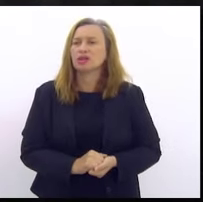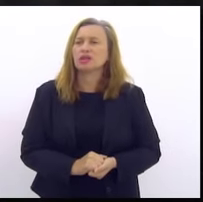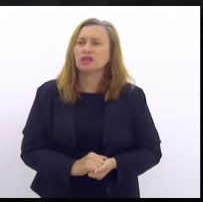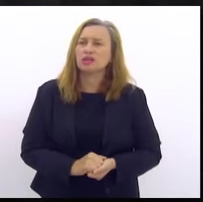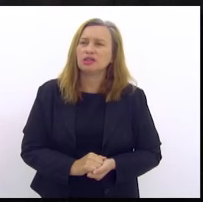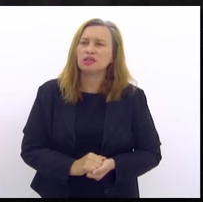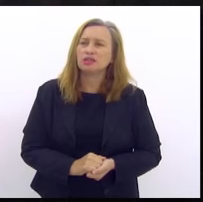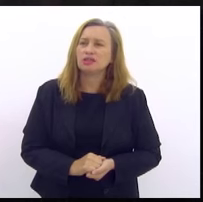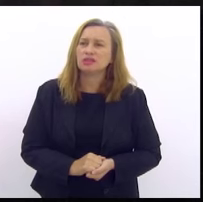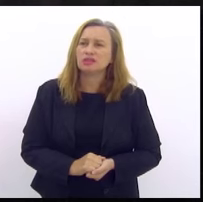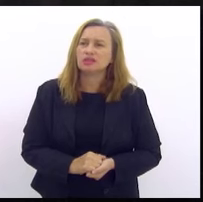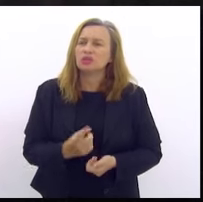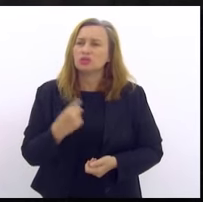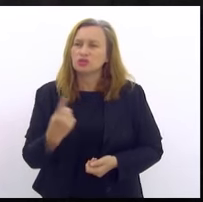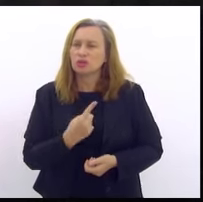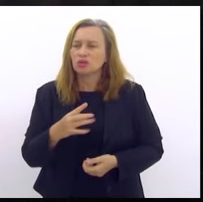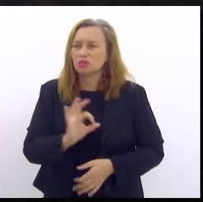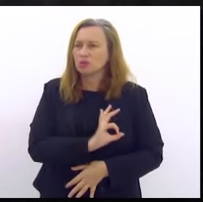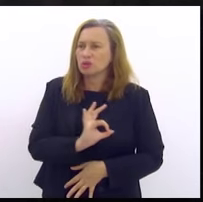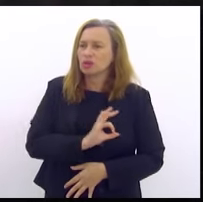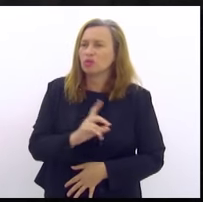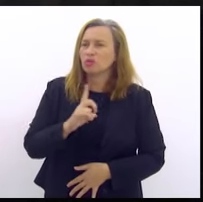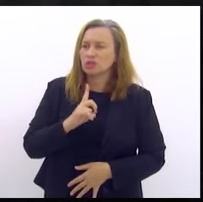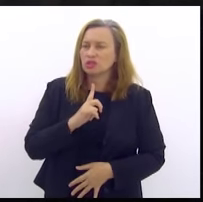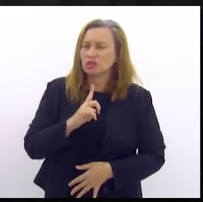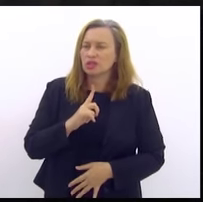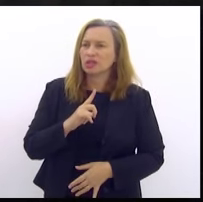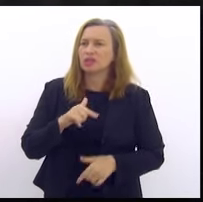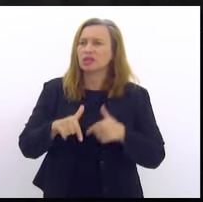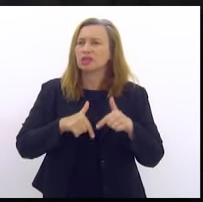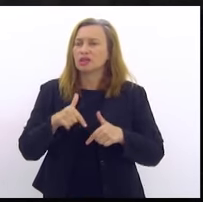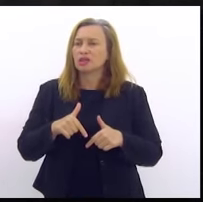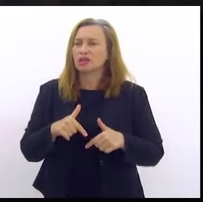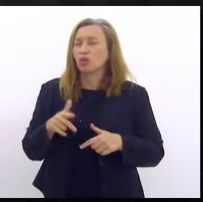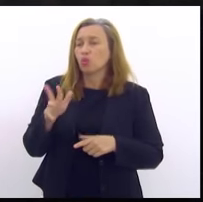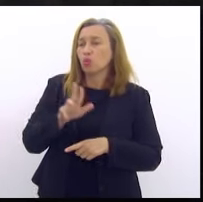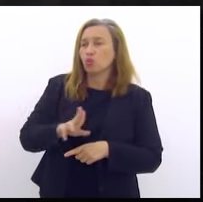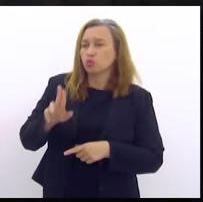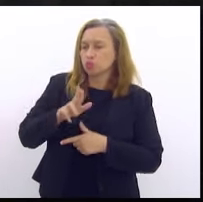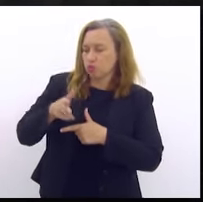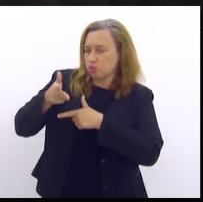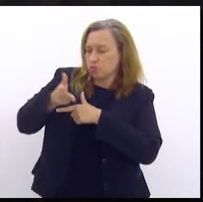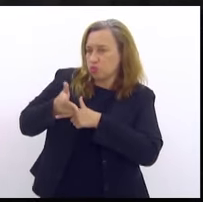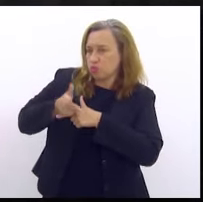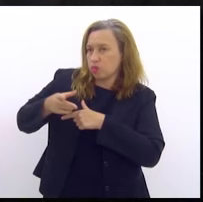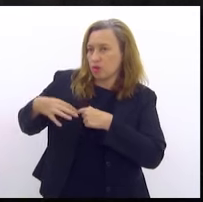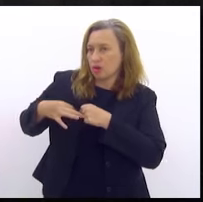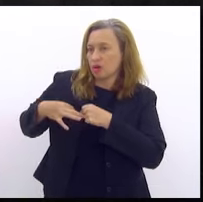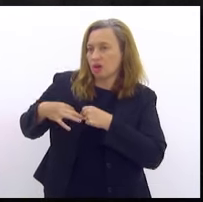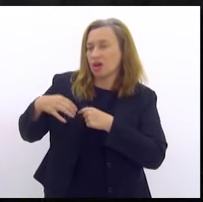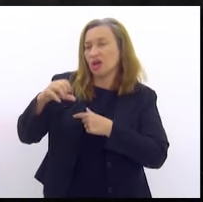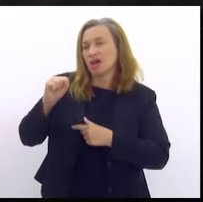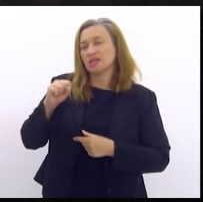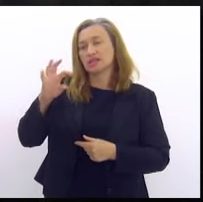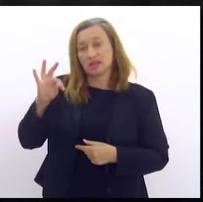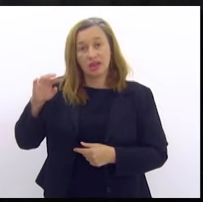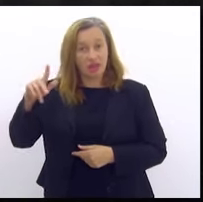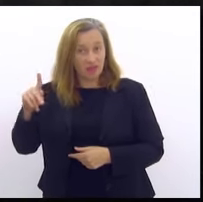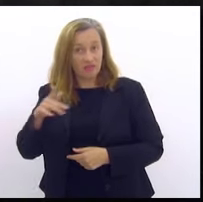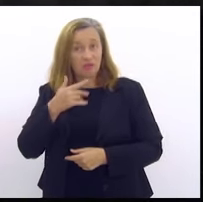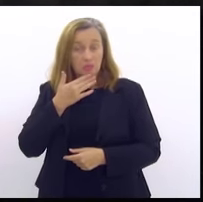contato. Os nossos policiais, quando tem ocorrência, eles são obrigados agora a usar uma câmera, que infelizmente o STF determinou. Eles